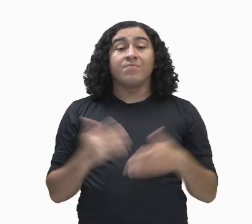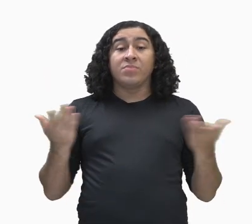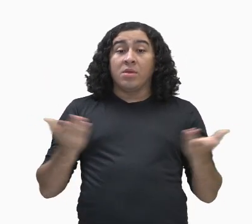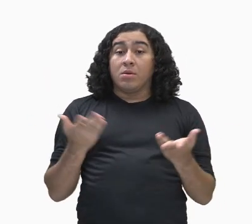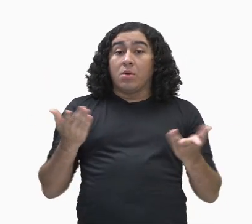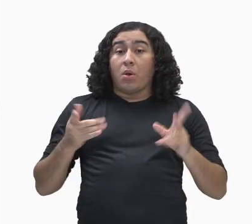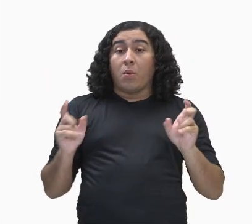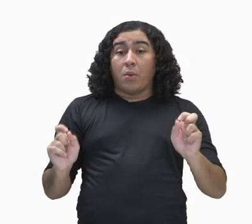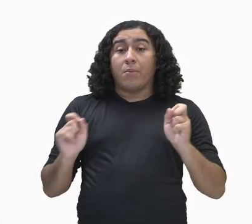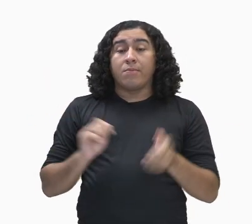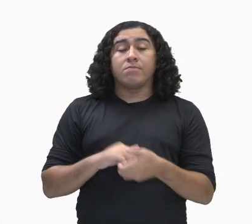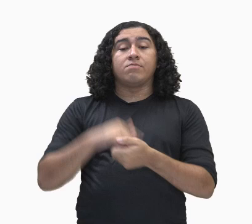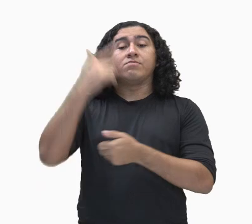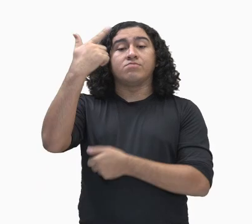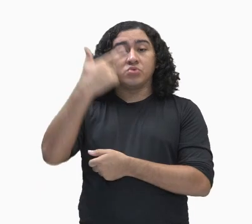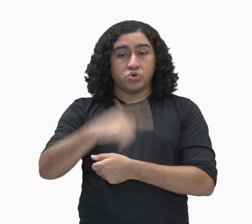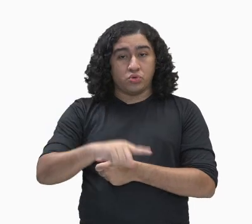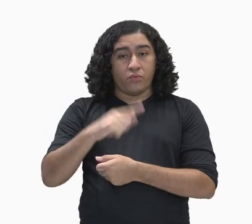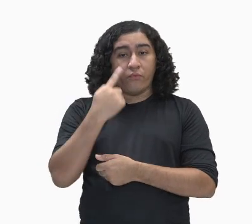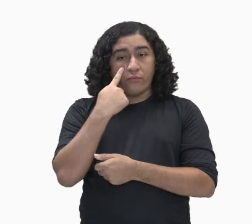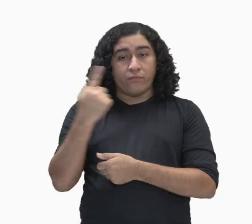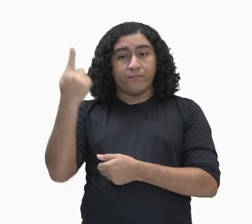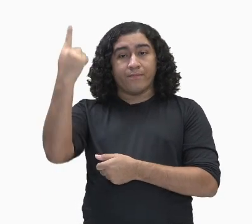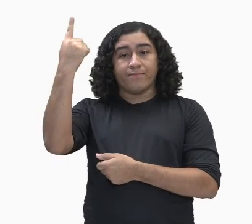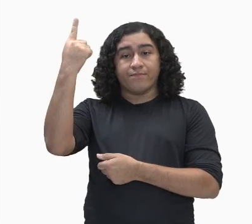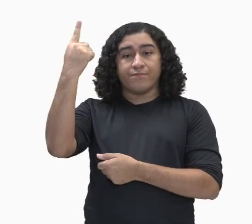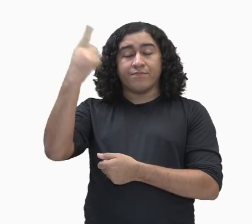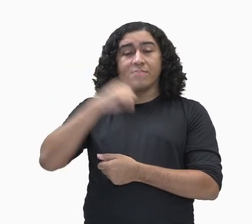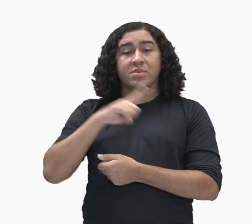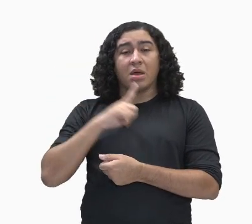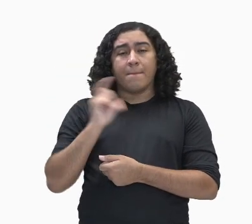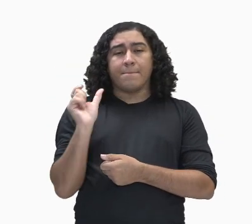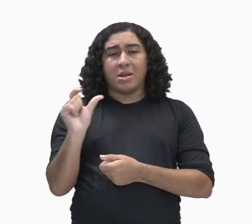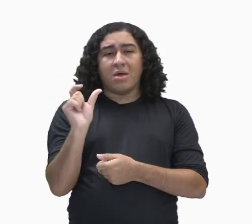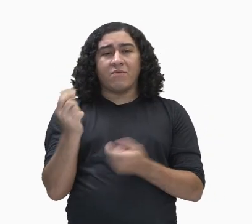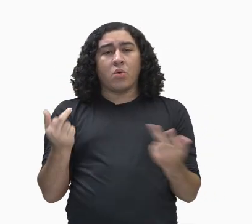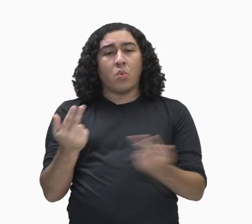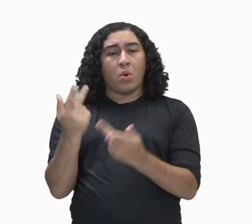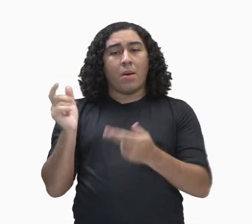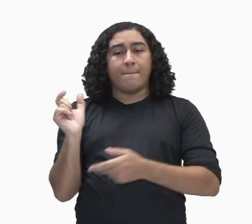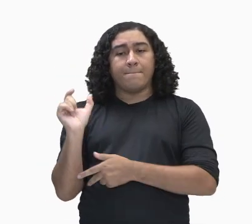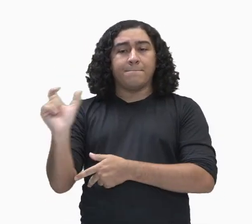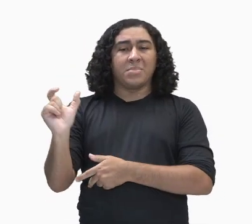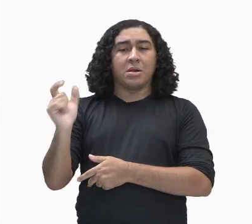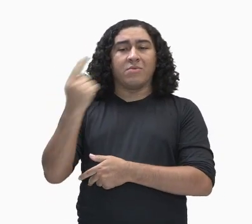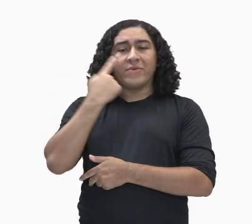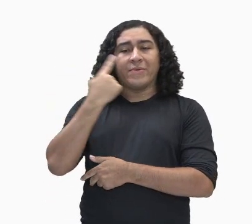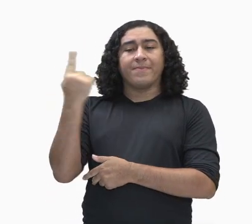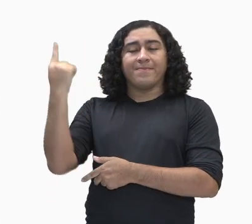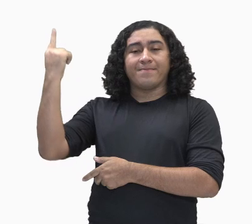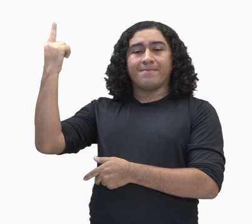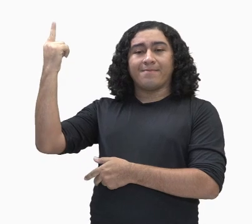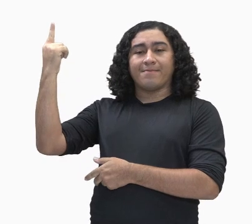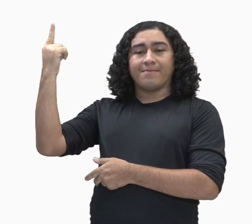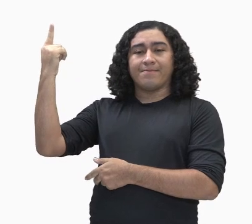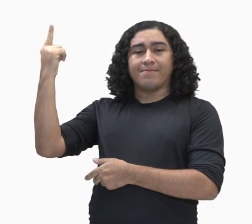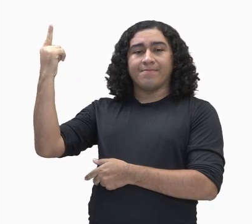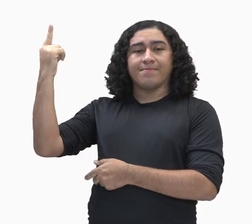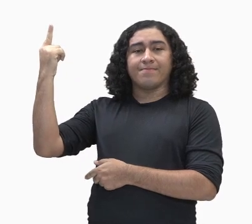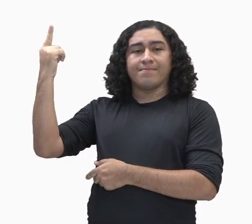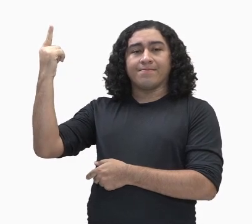Agora, novamente, vocês estão vendo a mesma palavra ali, ó, que nós vimos no texto anterior,